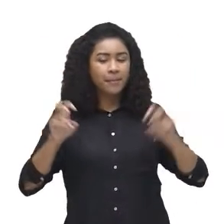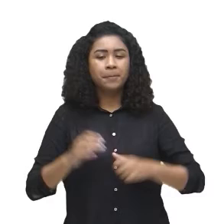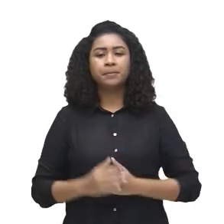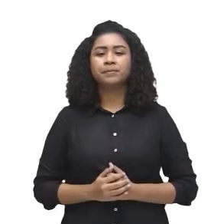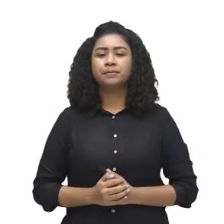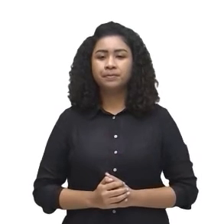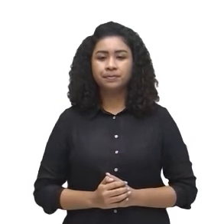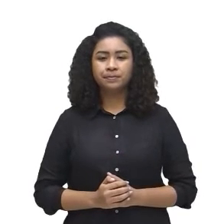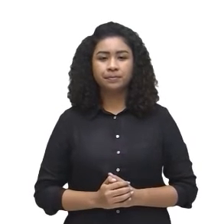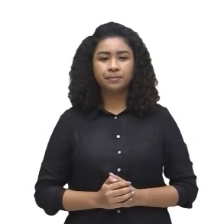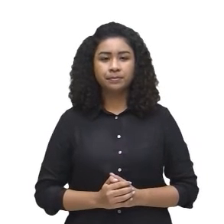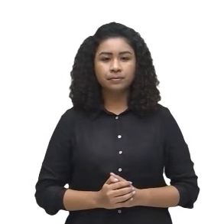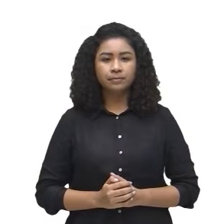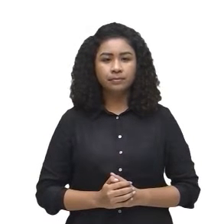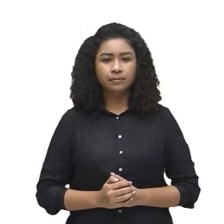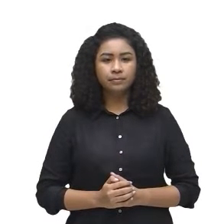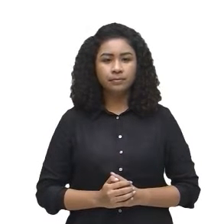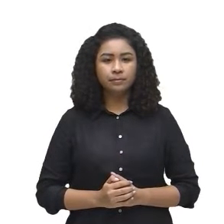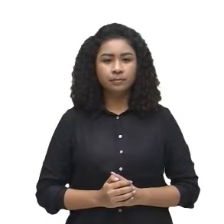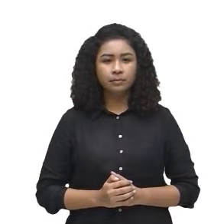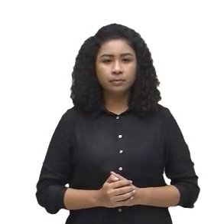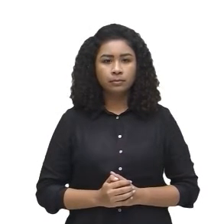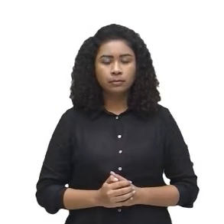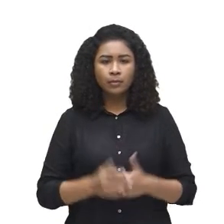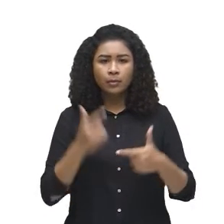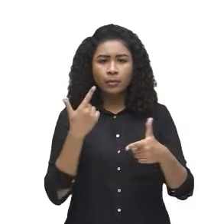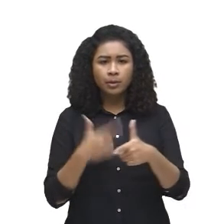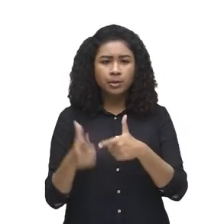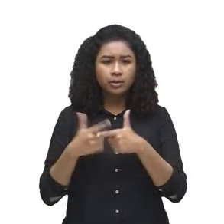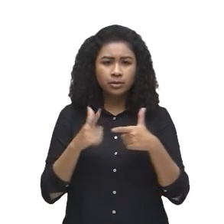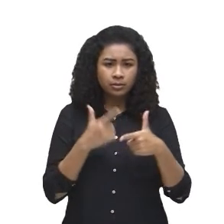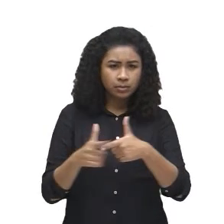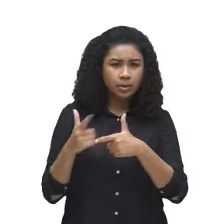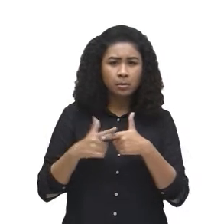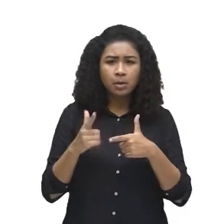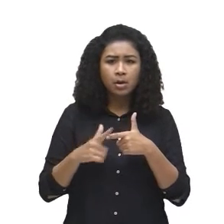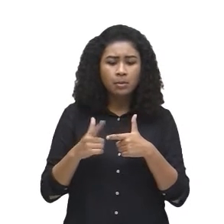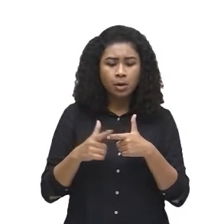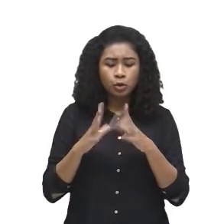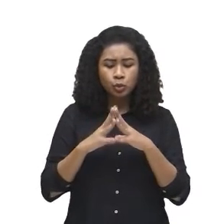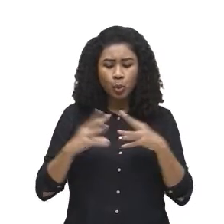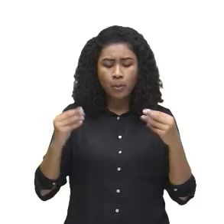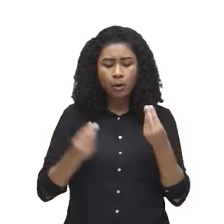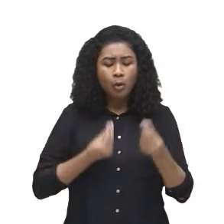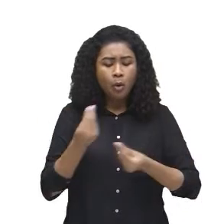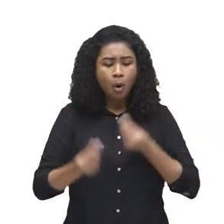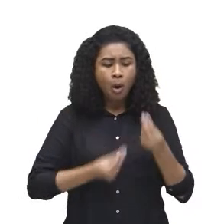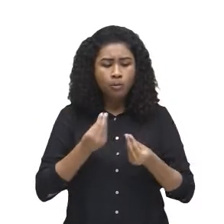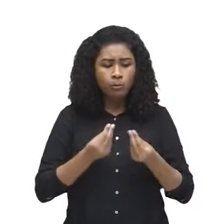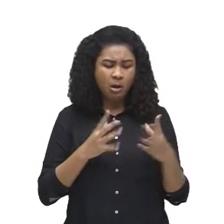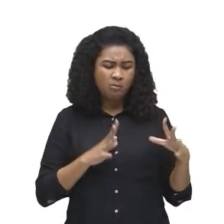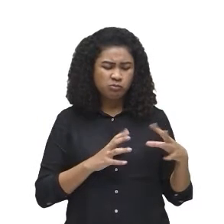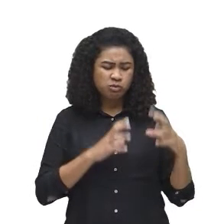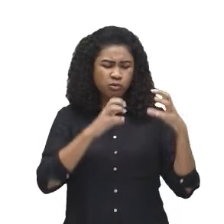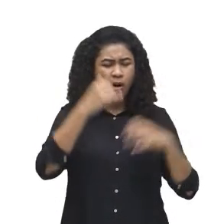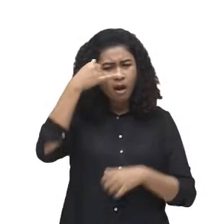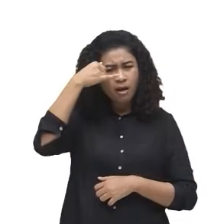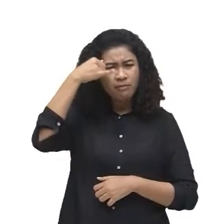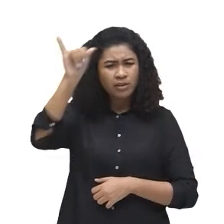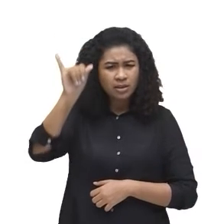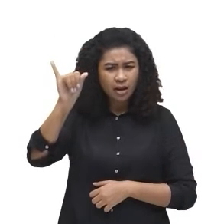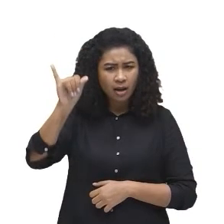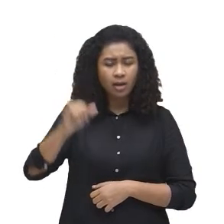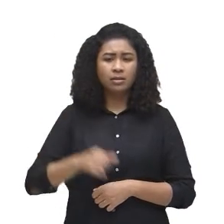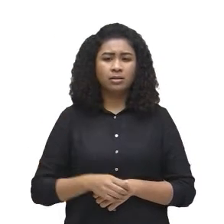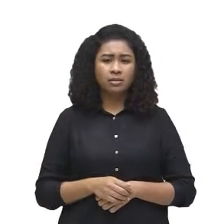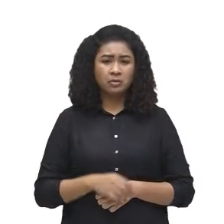lutas. Como resolver um conflito sem entrar em briga? Não permaneça em uma